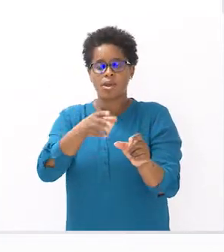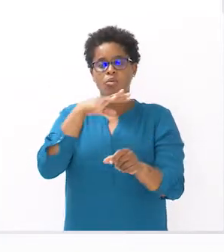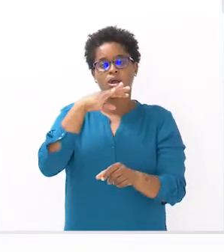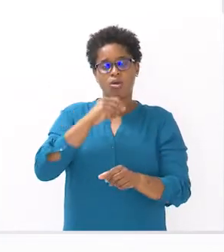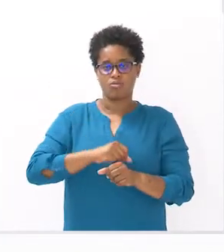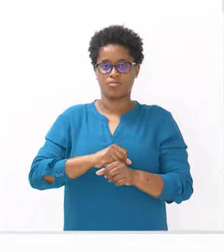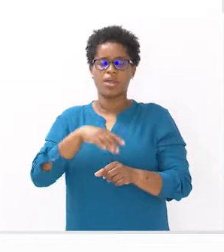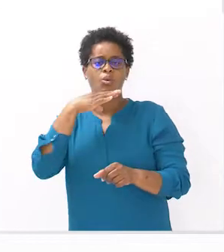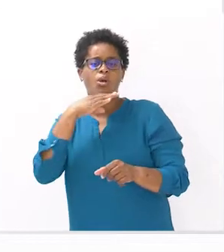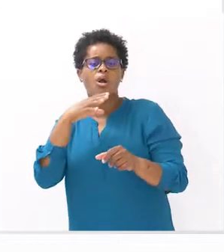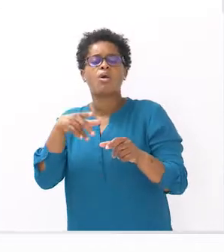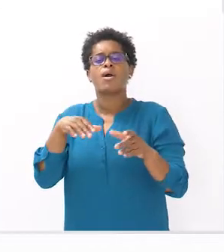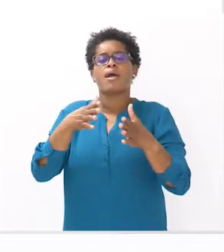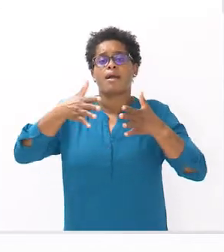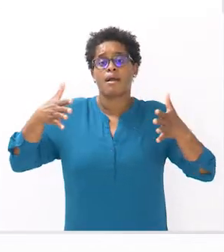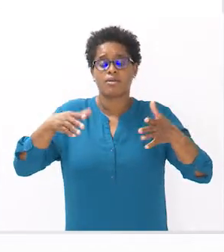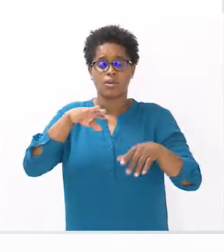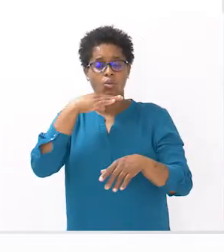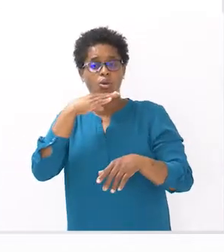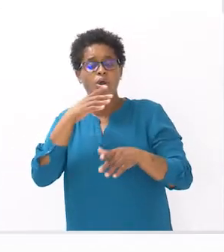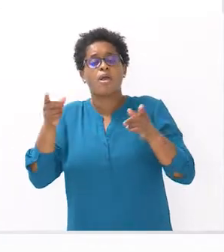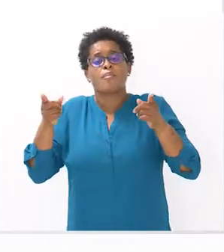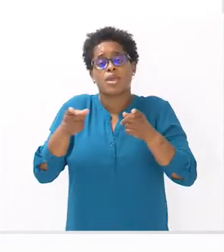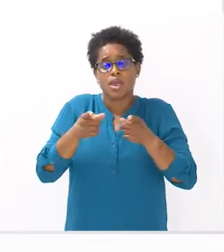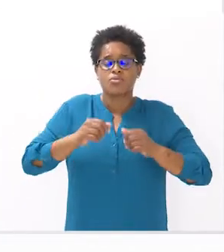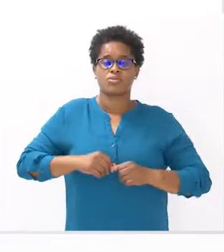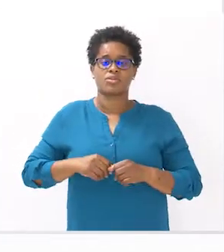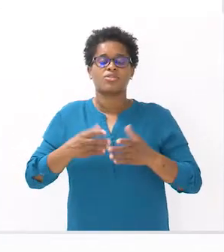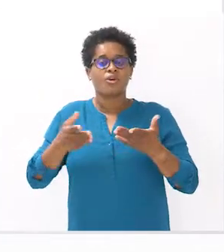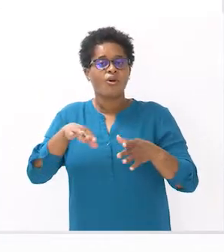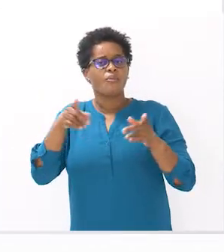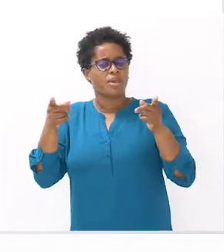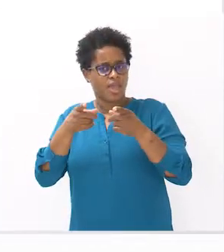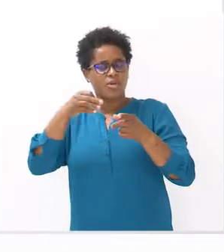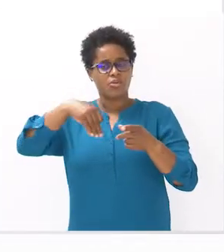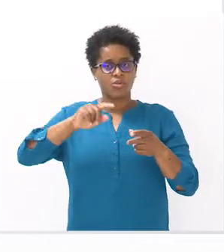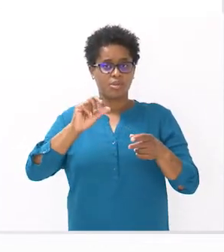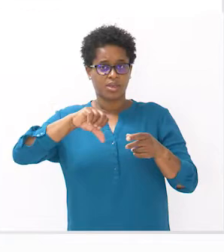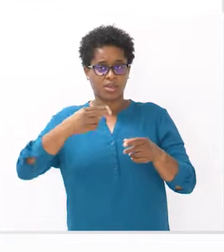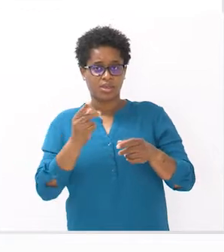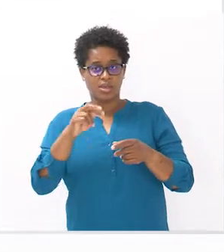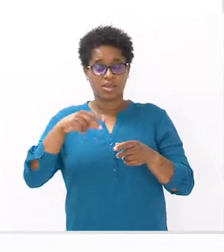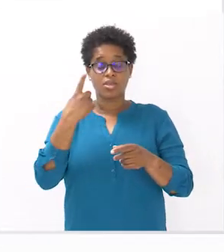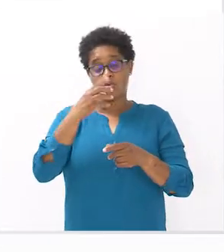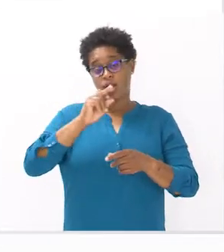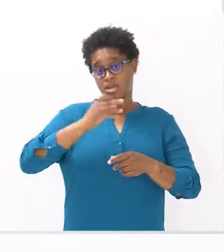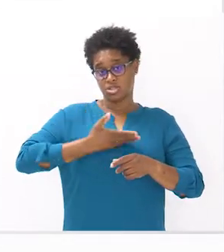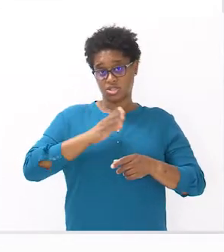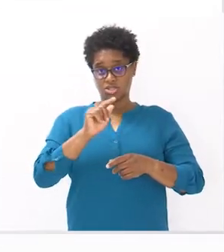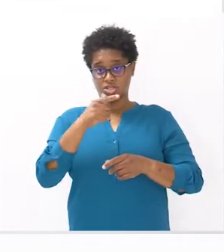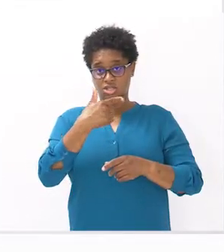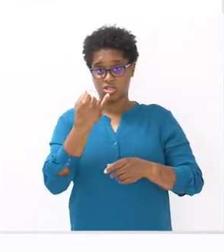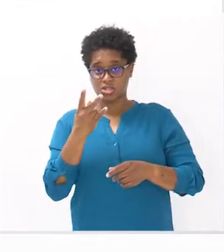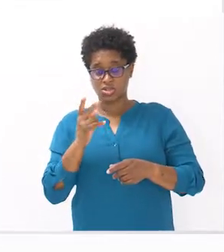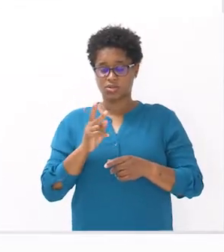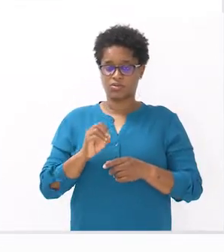não é grande, o cão é pequeno. Então, pequeno, vimos a bocar, é um adjetivo.